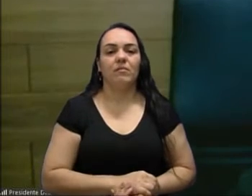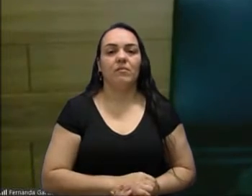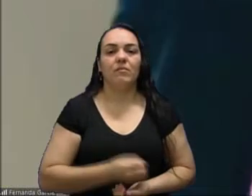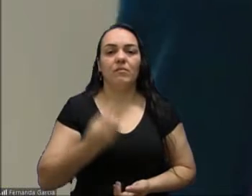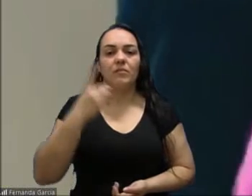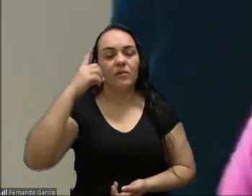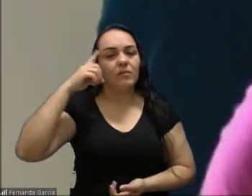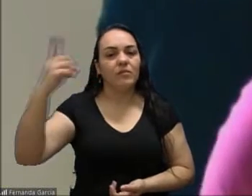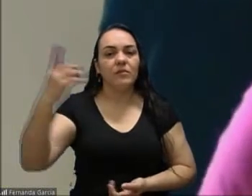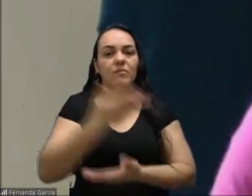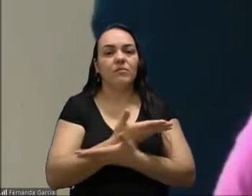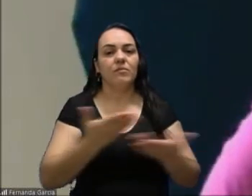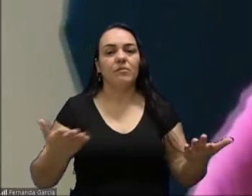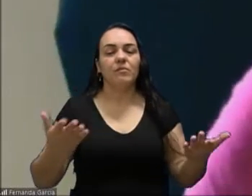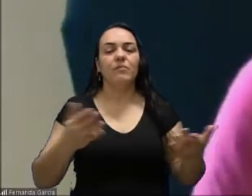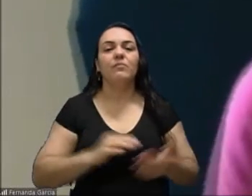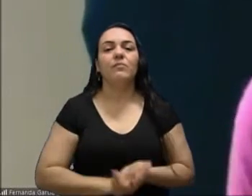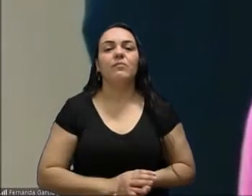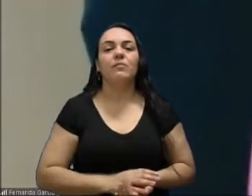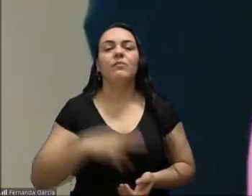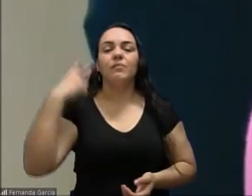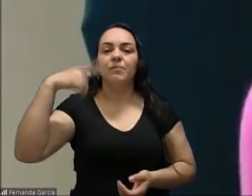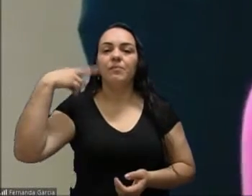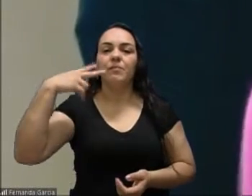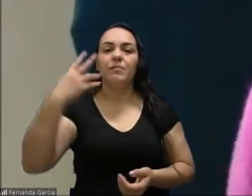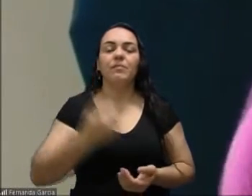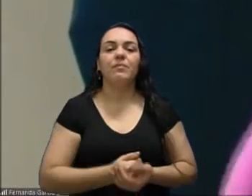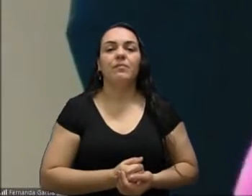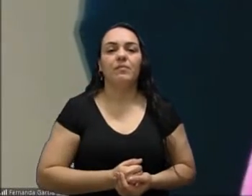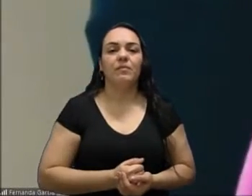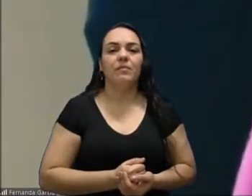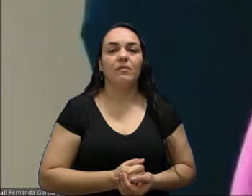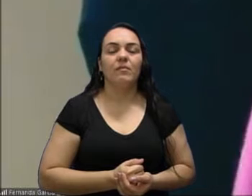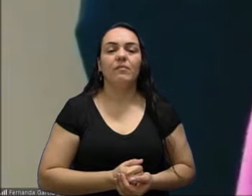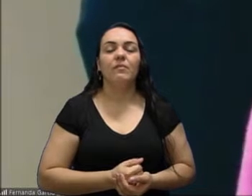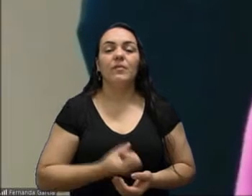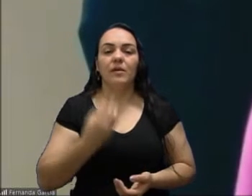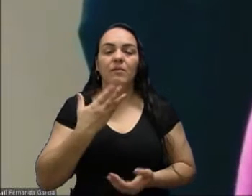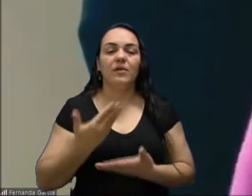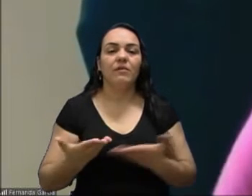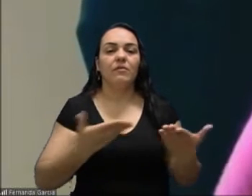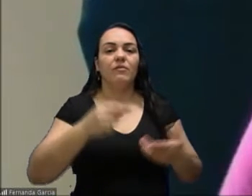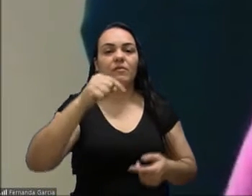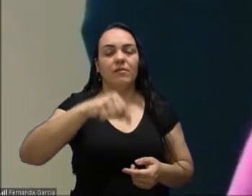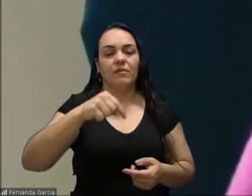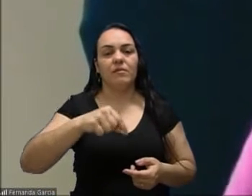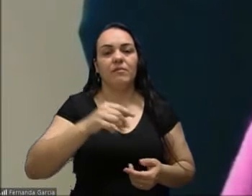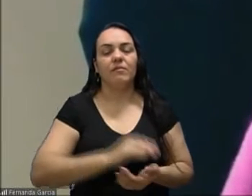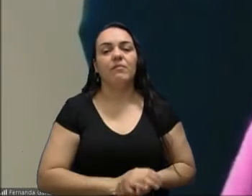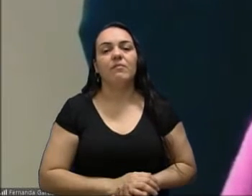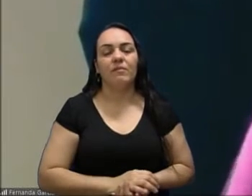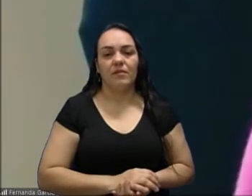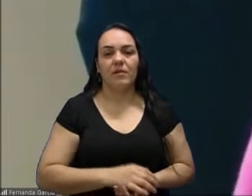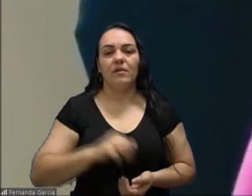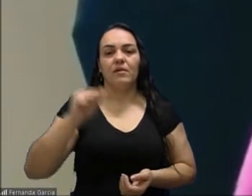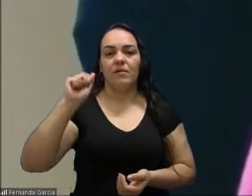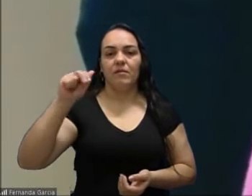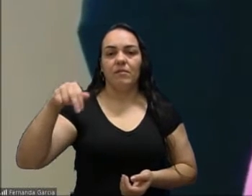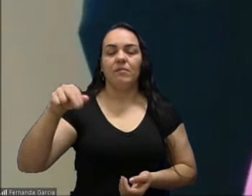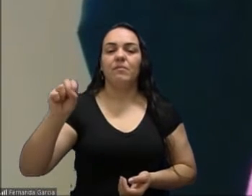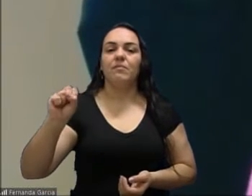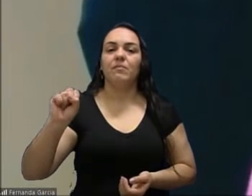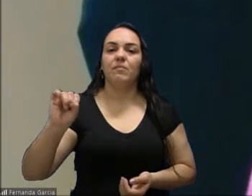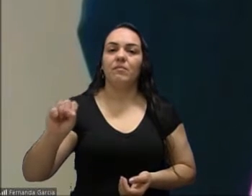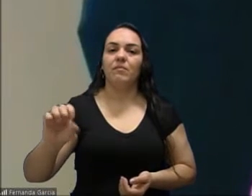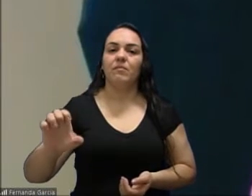Bom dia, presidente, aos vereadores, vereadora, seja bem-vindo aí, Anselmo Bastos, nesse momento.